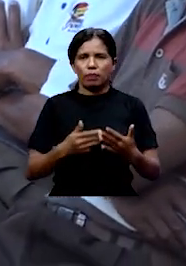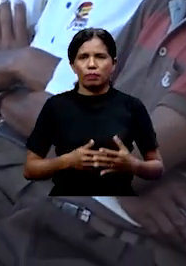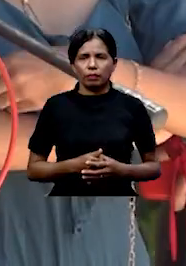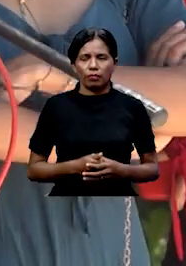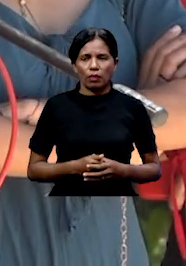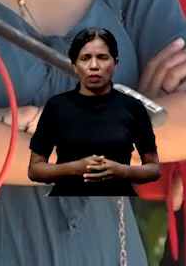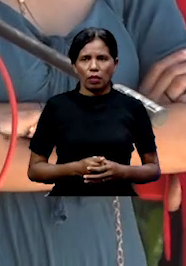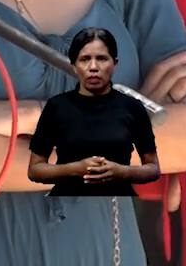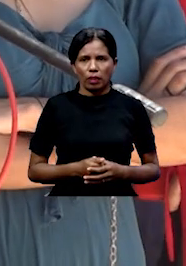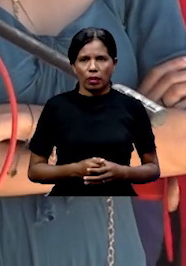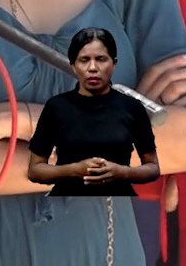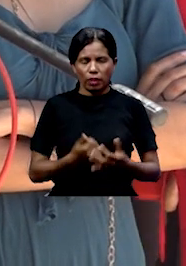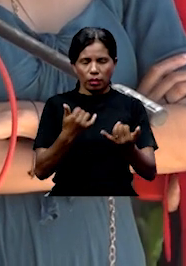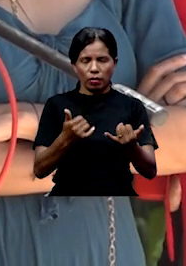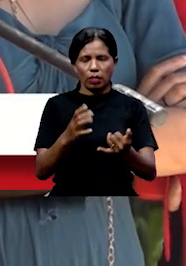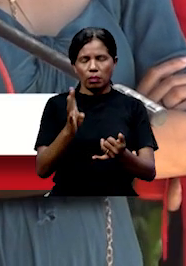Hoje, 48 anos.